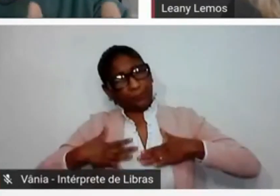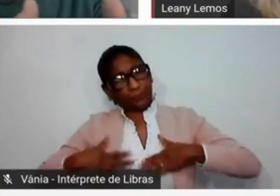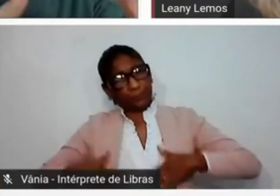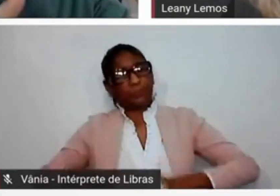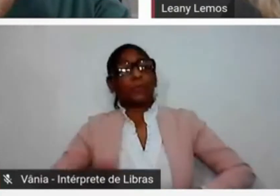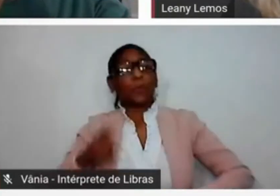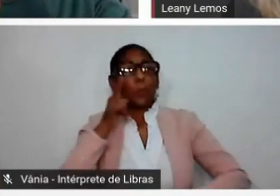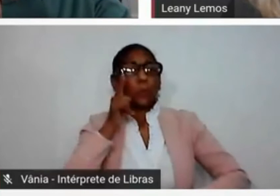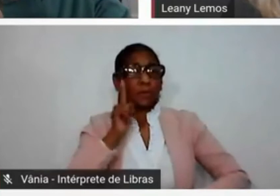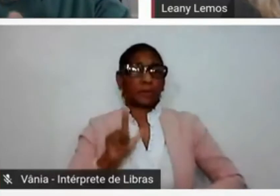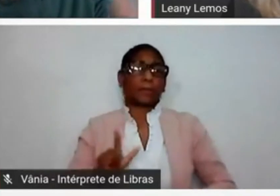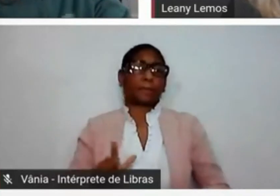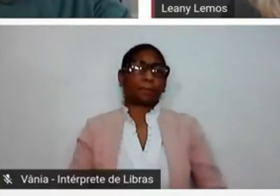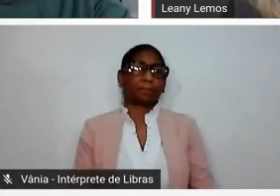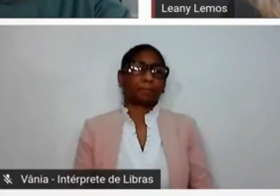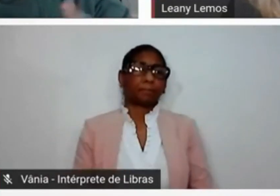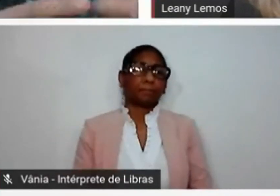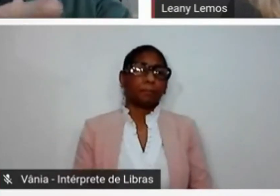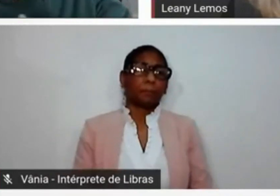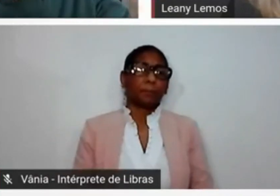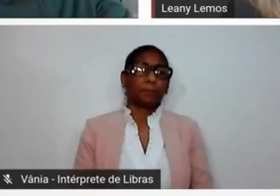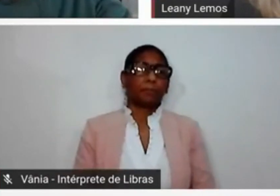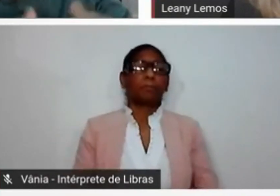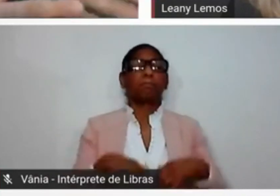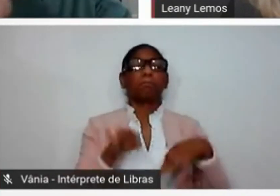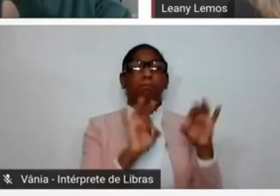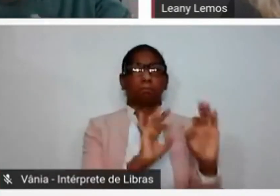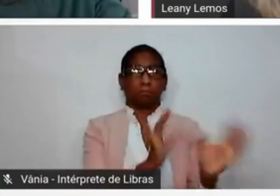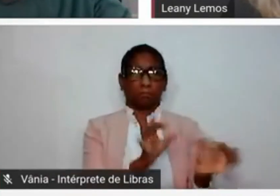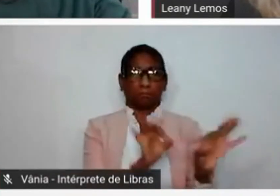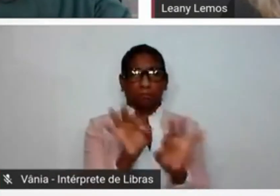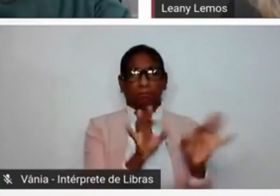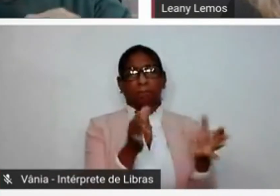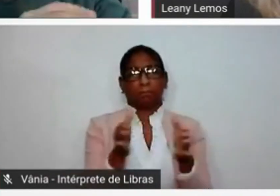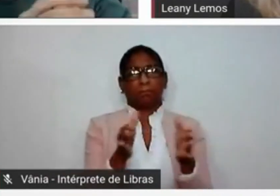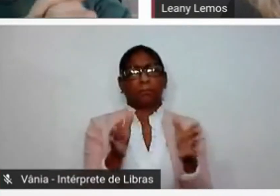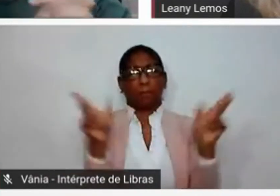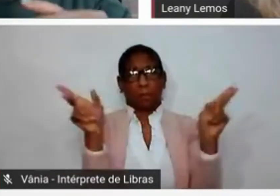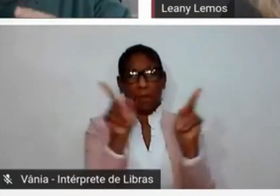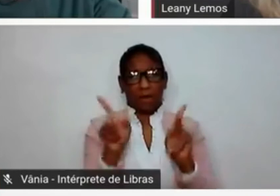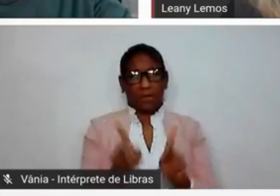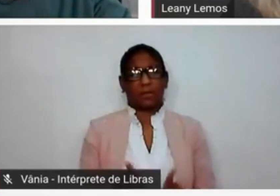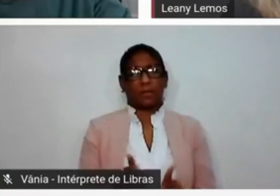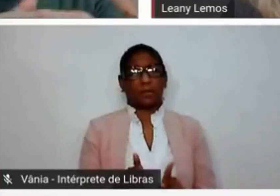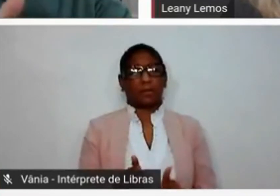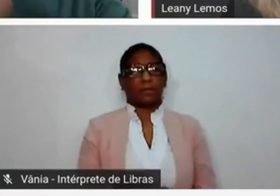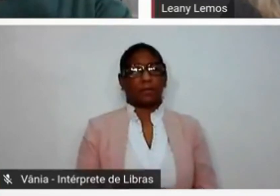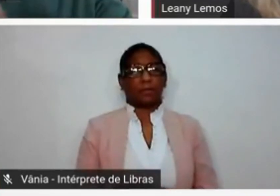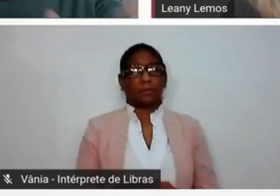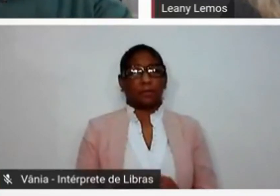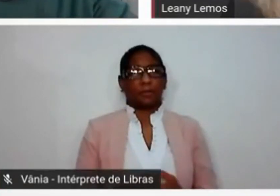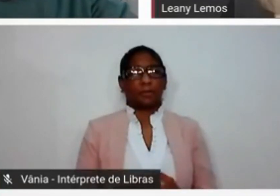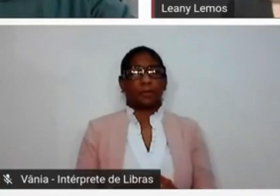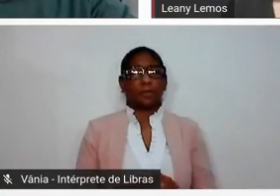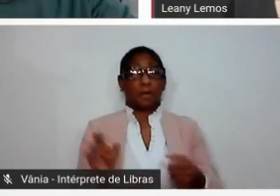se constitua o ambiente harmônico o mais possível, né, para que se estabeleça